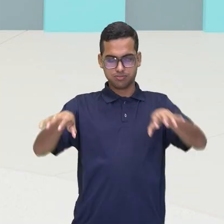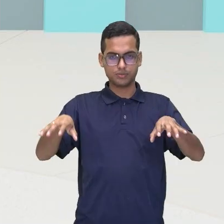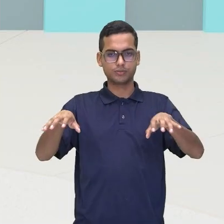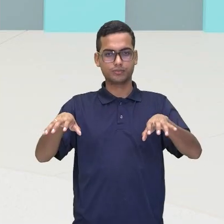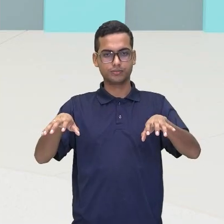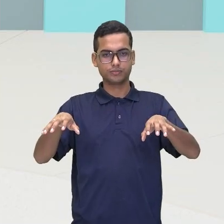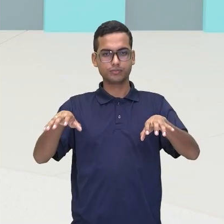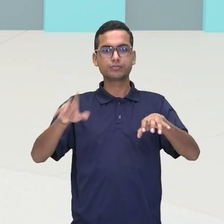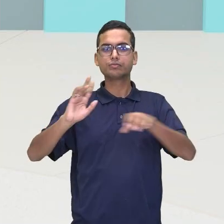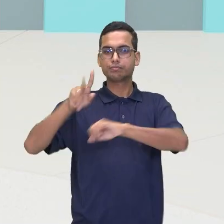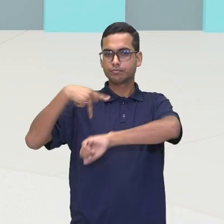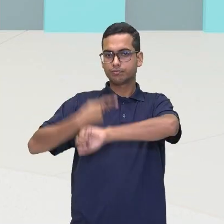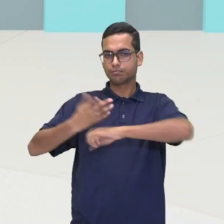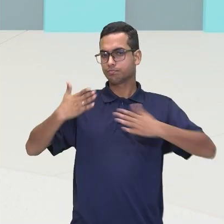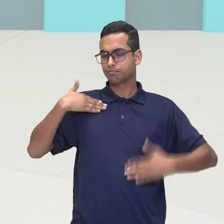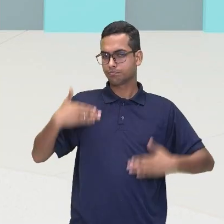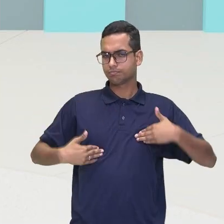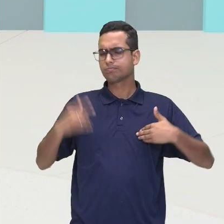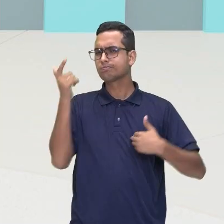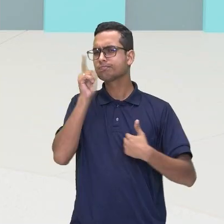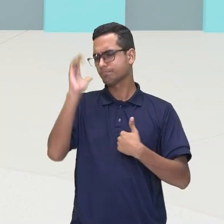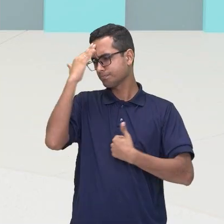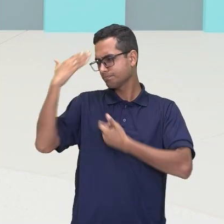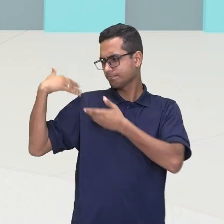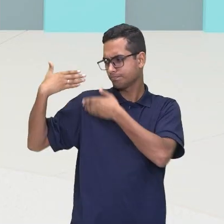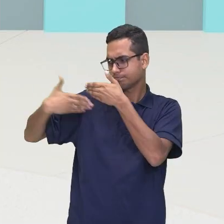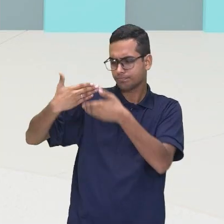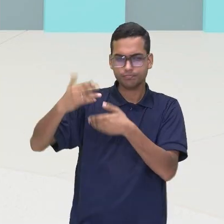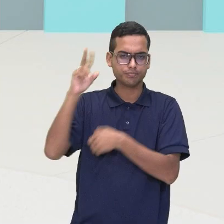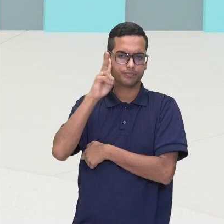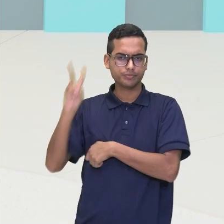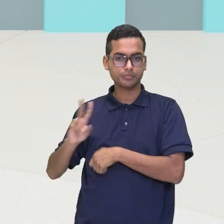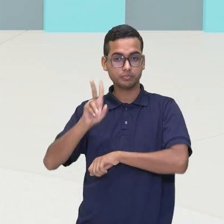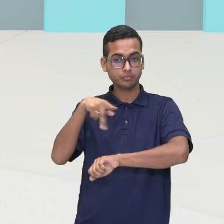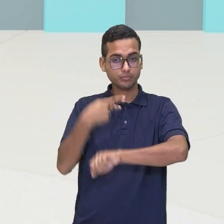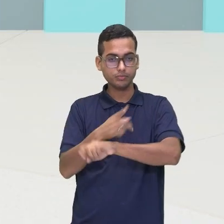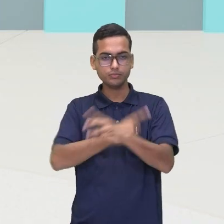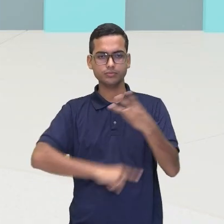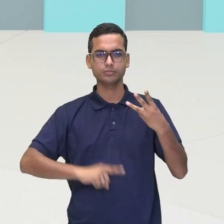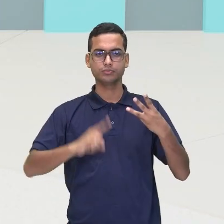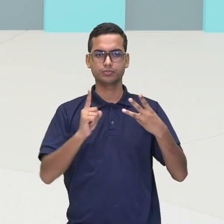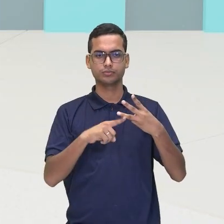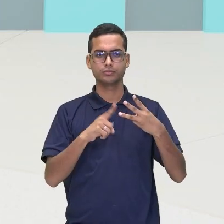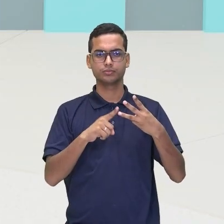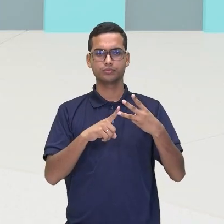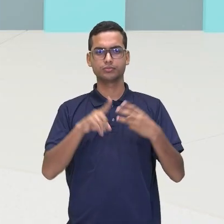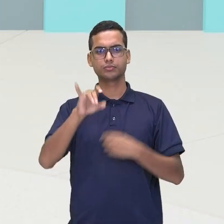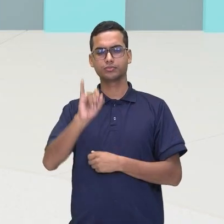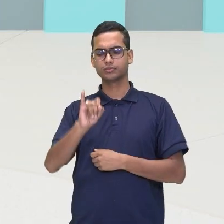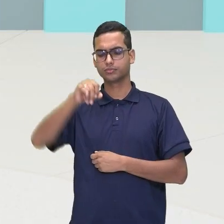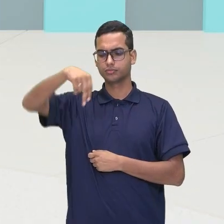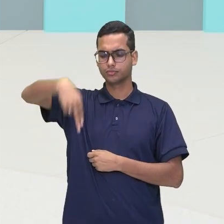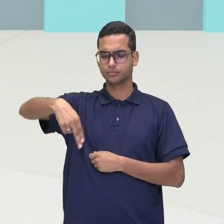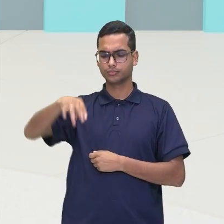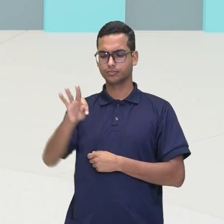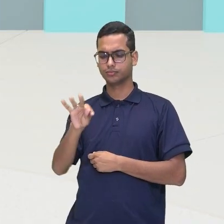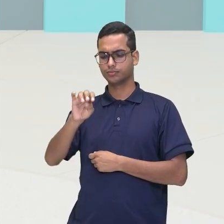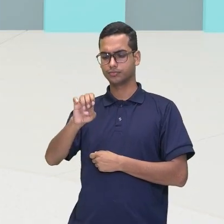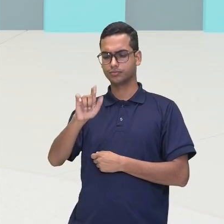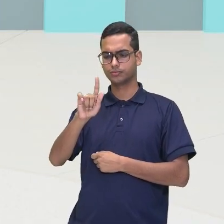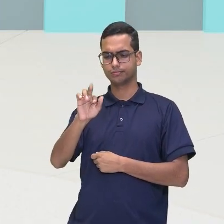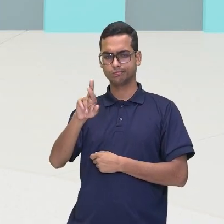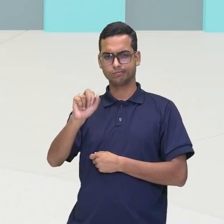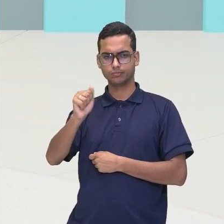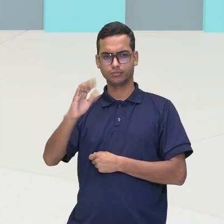história. E aqui a gente passa para o terceiro momento, onde vamos enxergar o que chamamos de